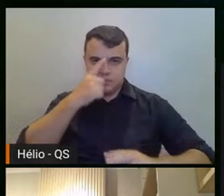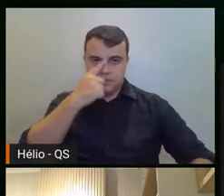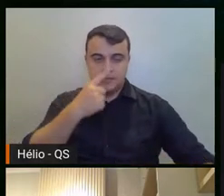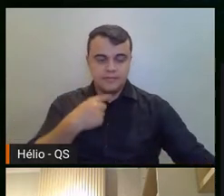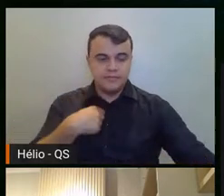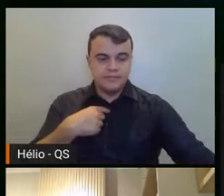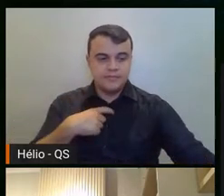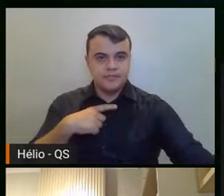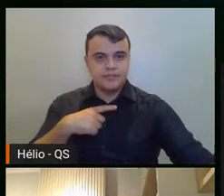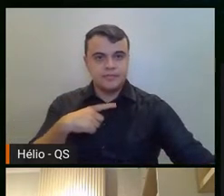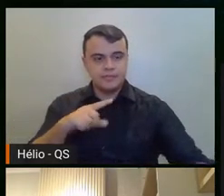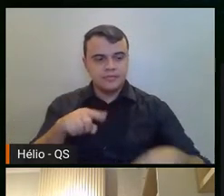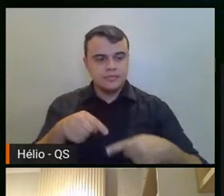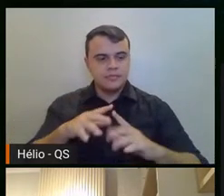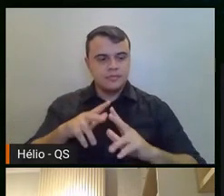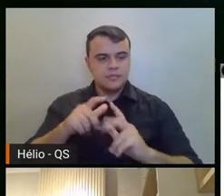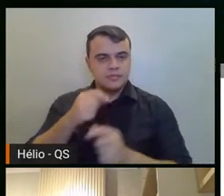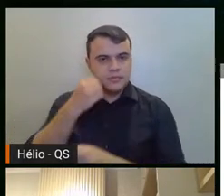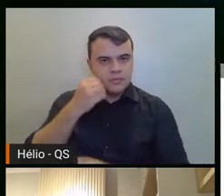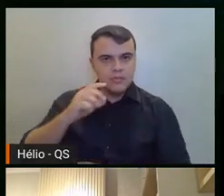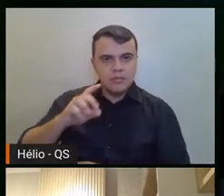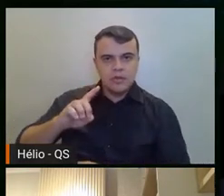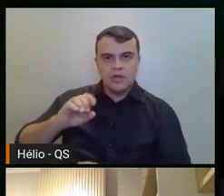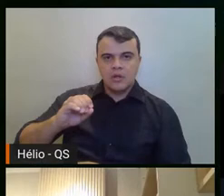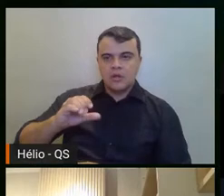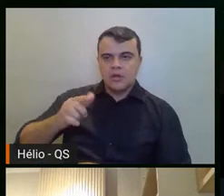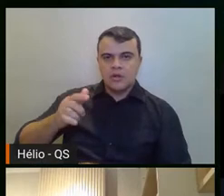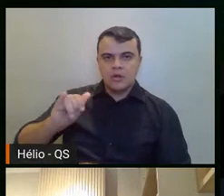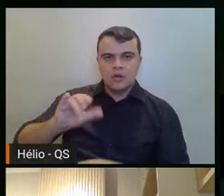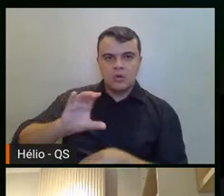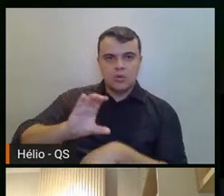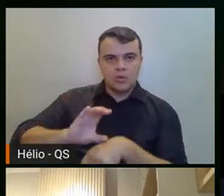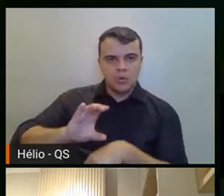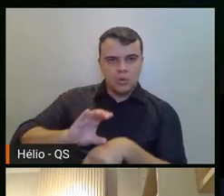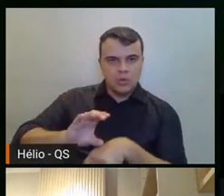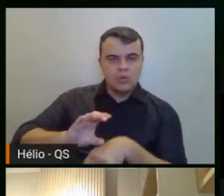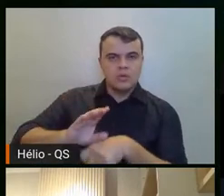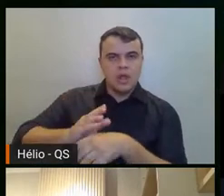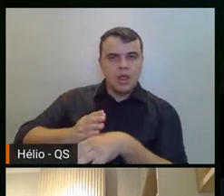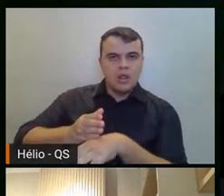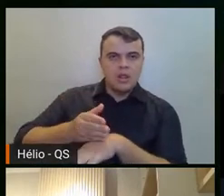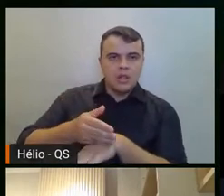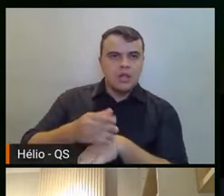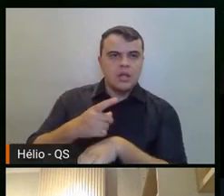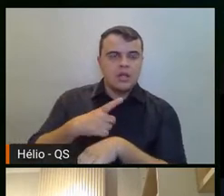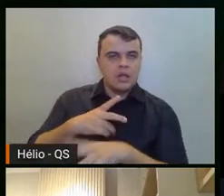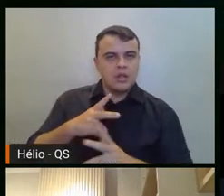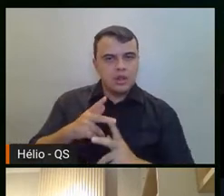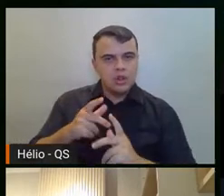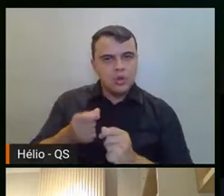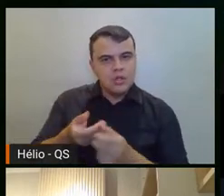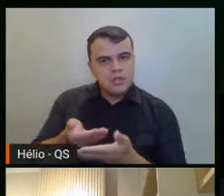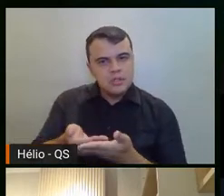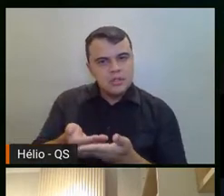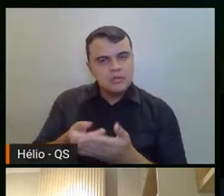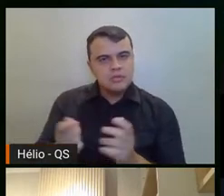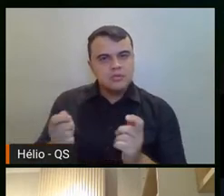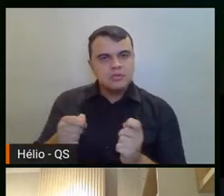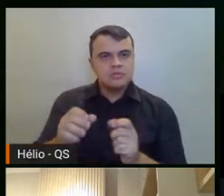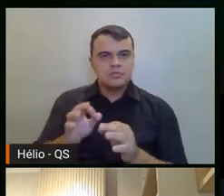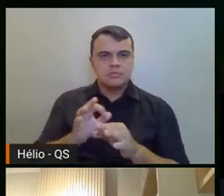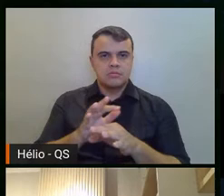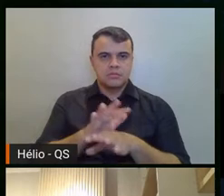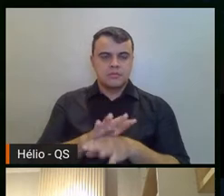depois da experiência com docker Então aqui tem os cursos né galera vocês entram tem aqui todas as aulas que vocês podem concluindo